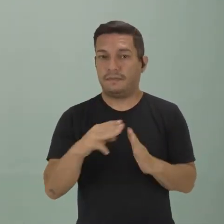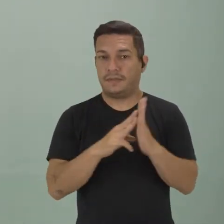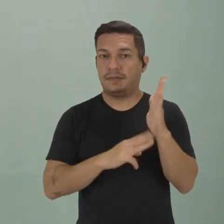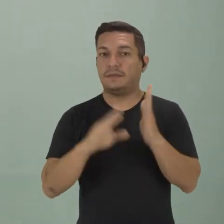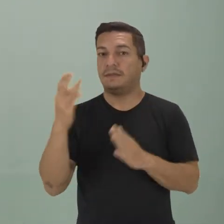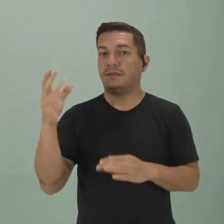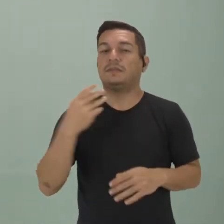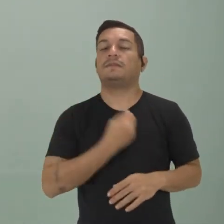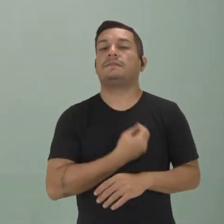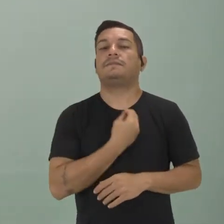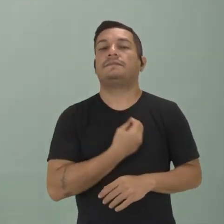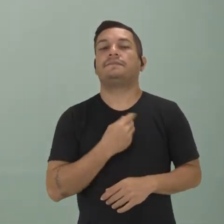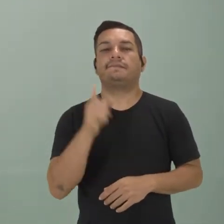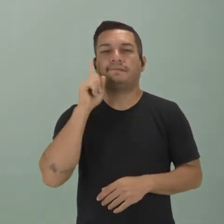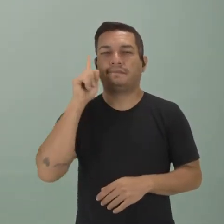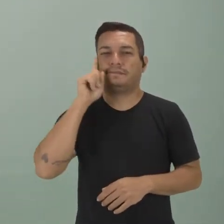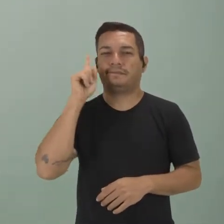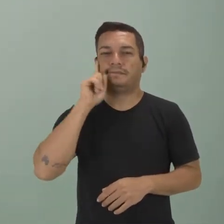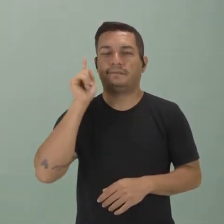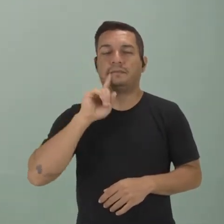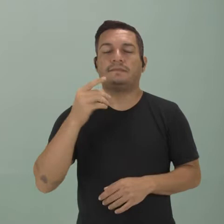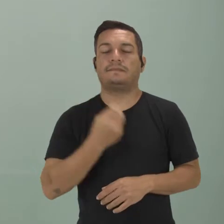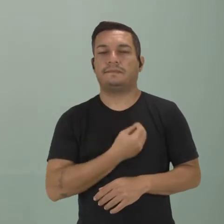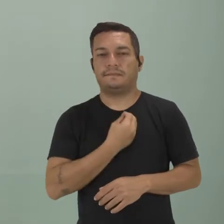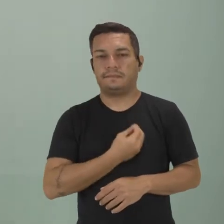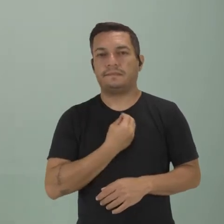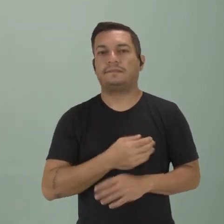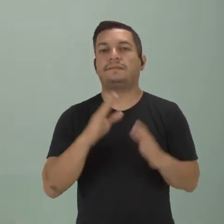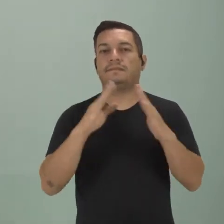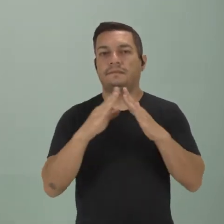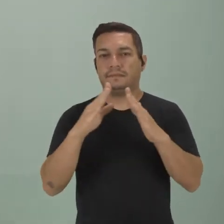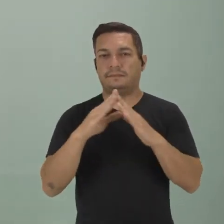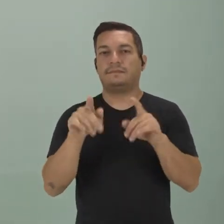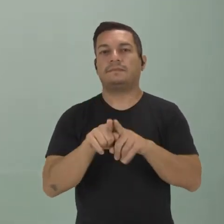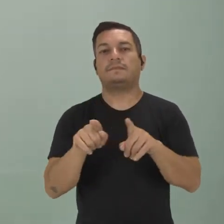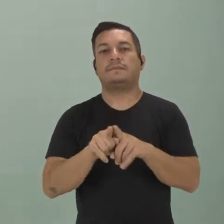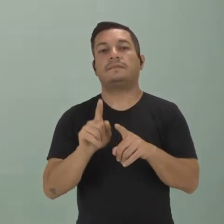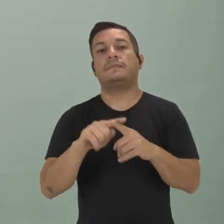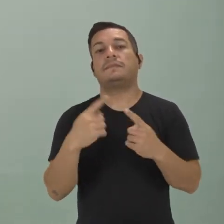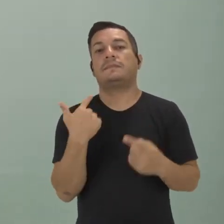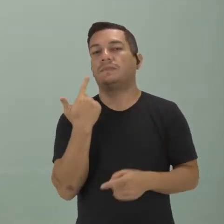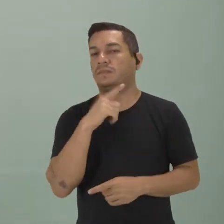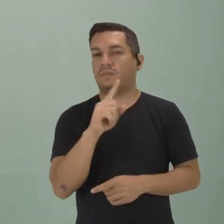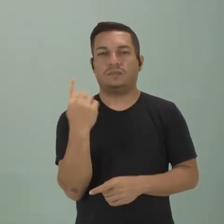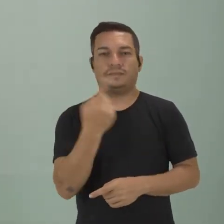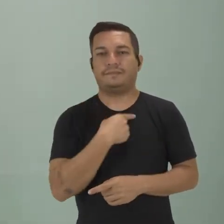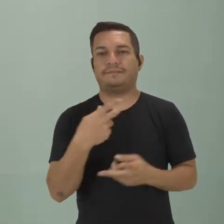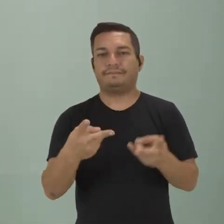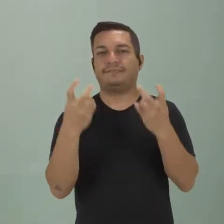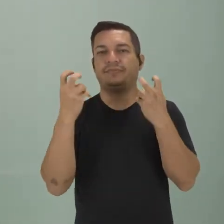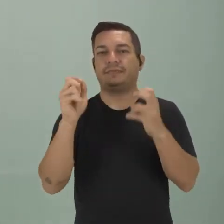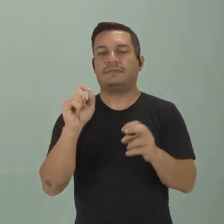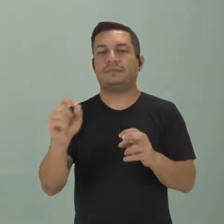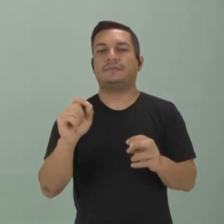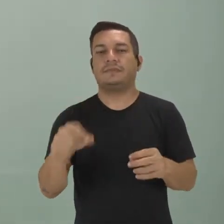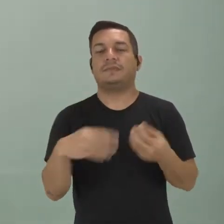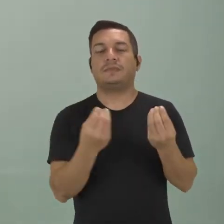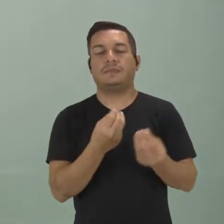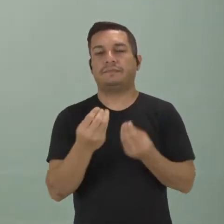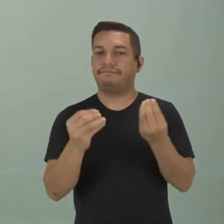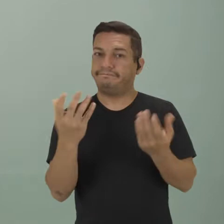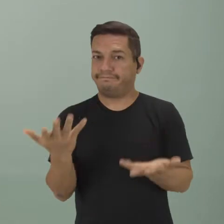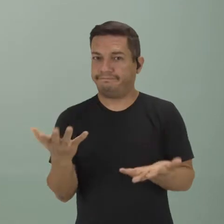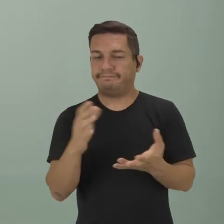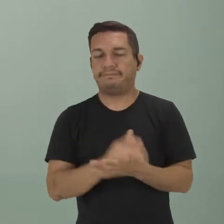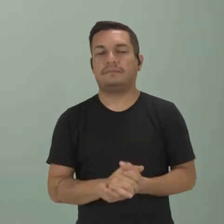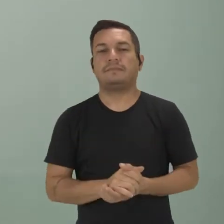método científico ele está presente no nosso dia a dia, ele está presente nas nossas casas, mas nós não conseguimos enxergar ele da